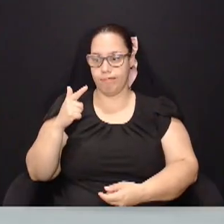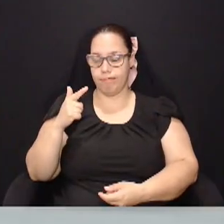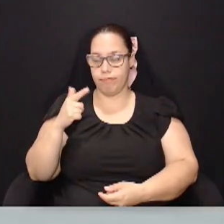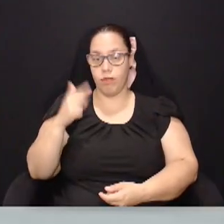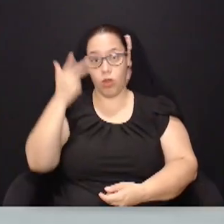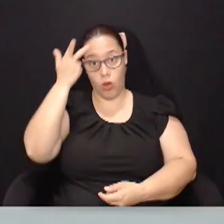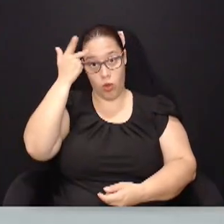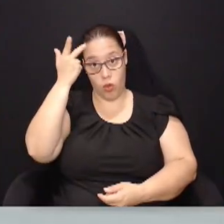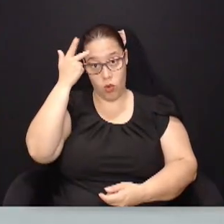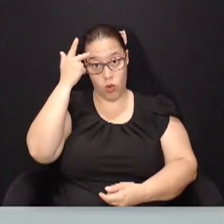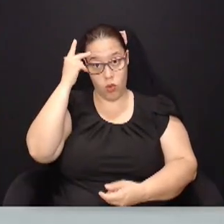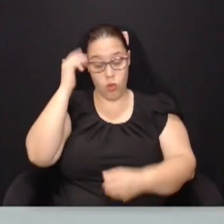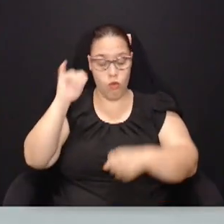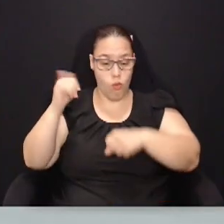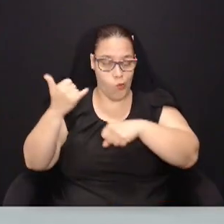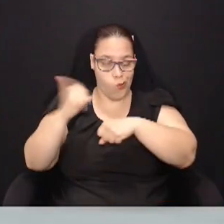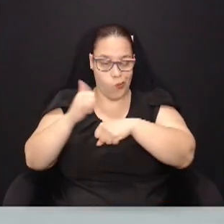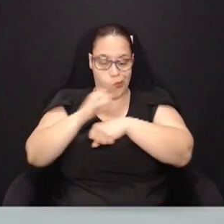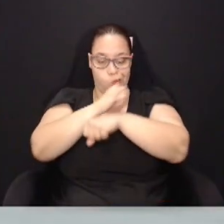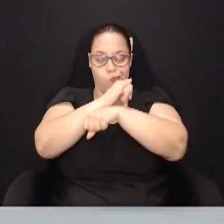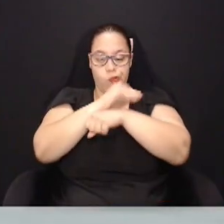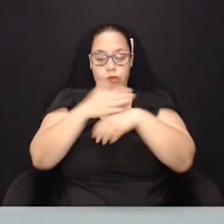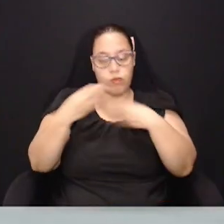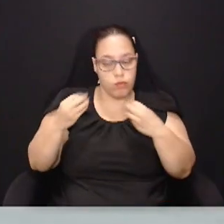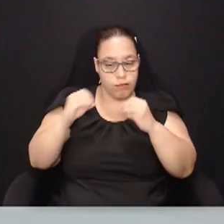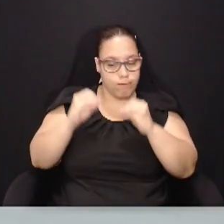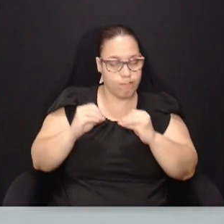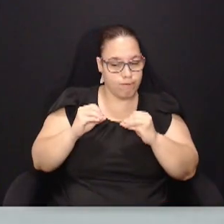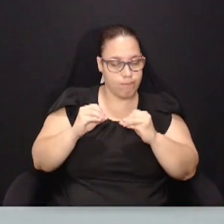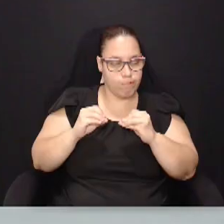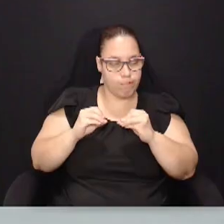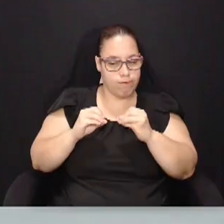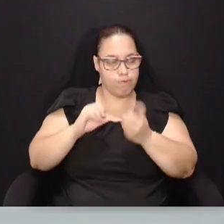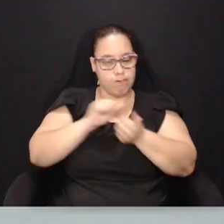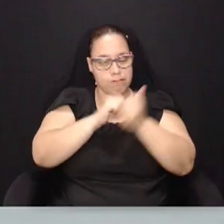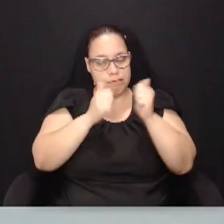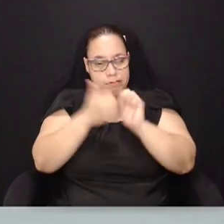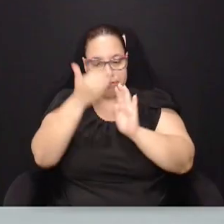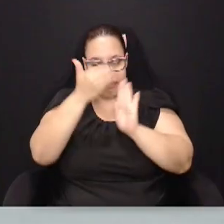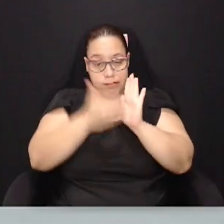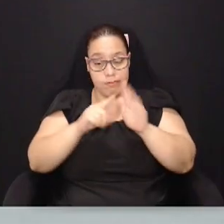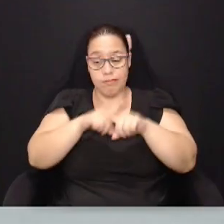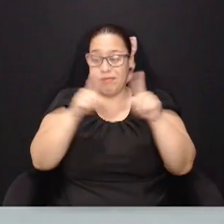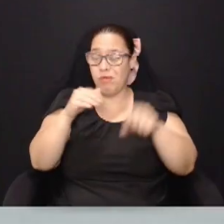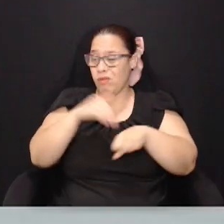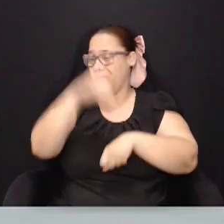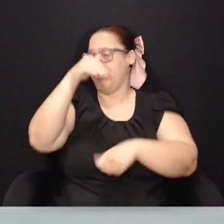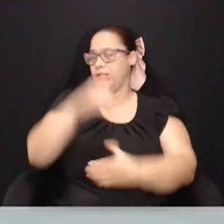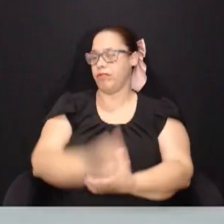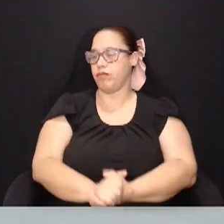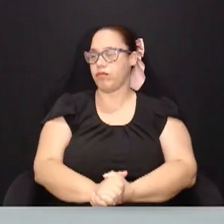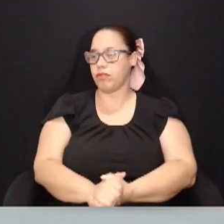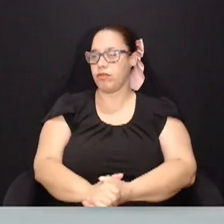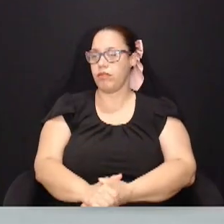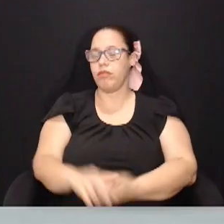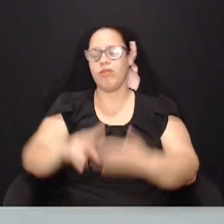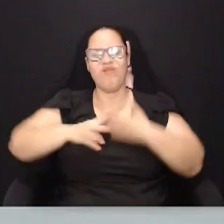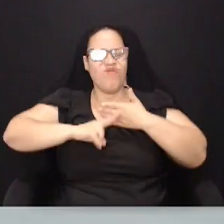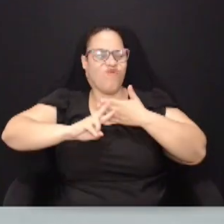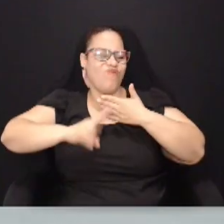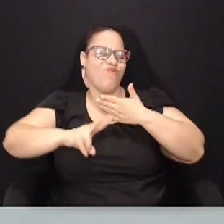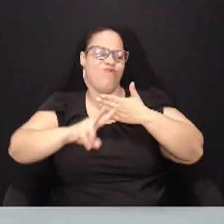peso, então ela pode ser enquadrada nessas categorias, mas mais do que isso, o que isso impacta na vida